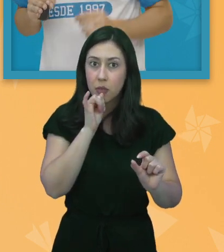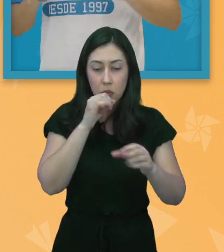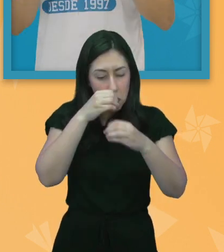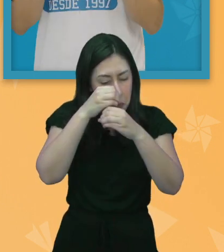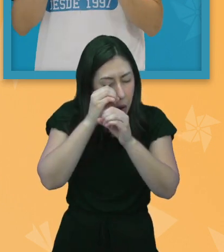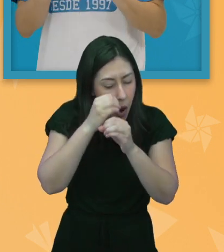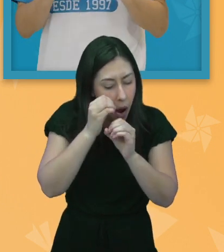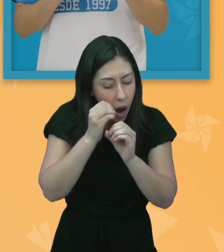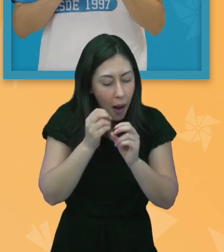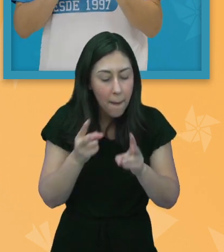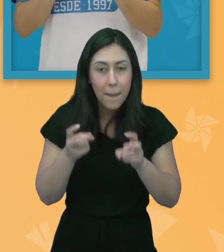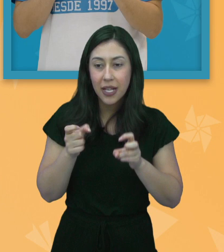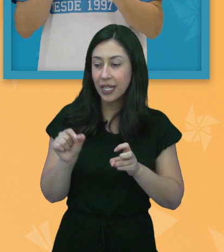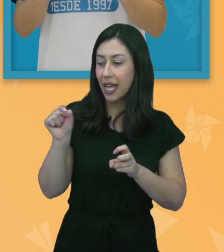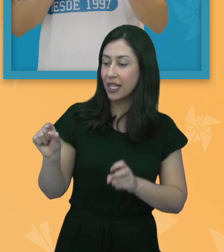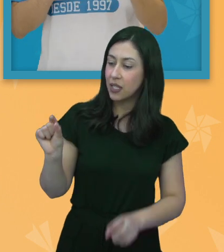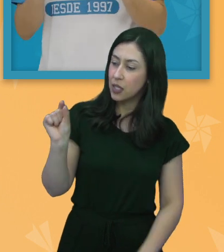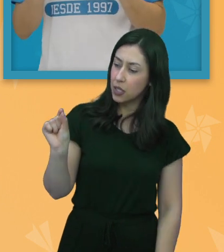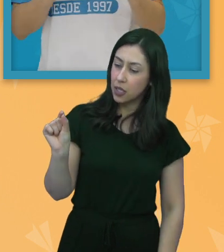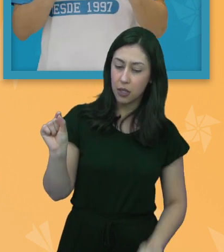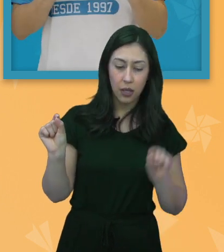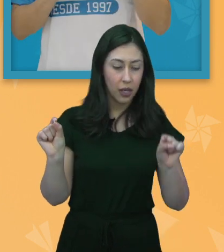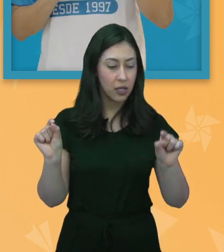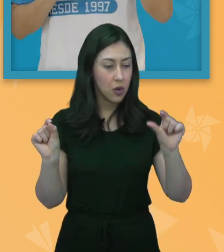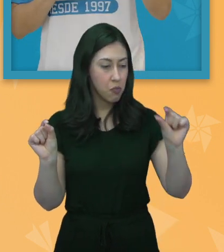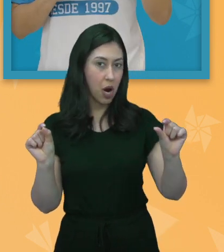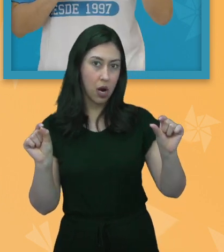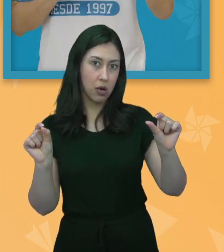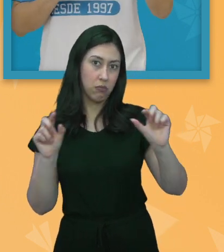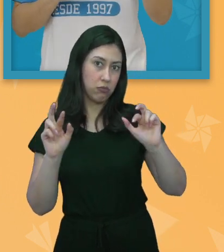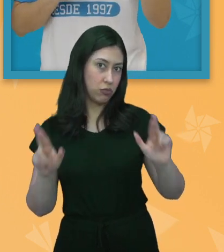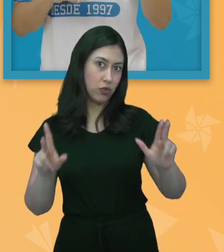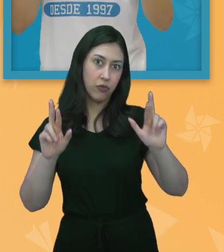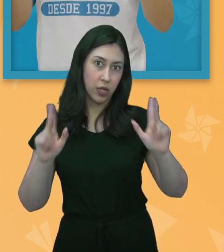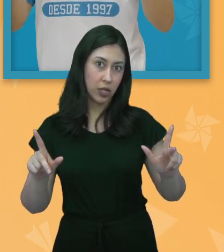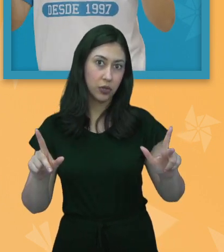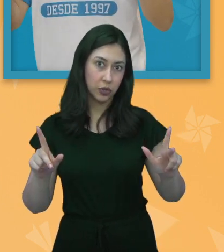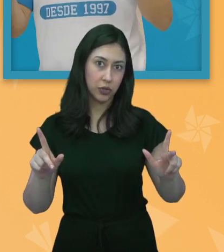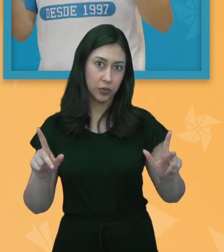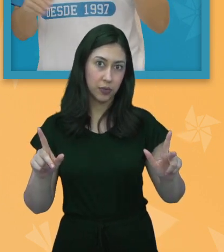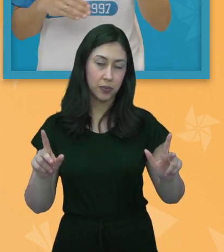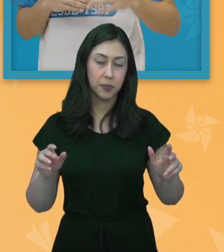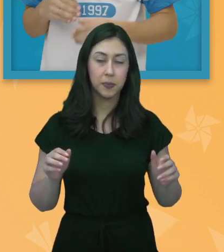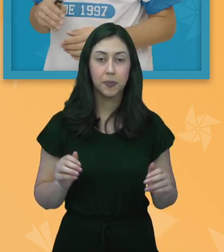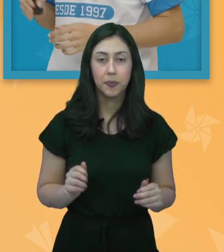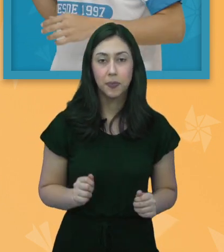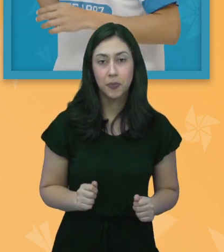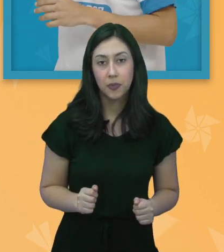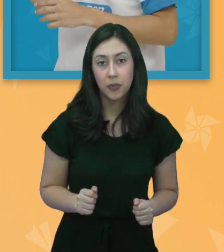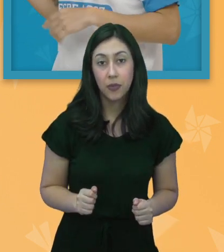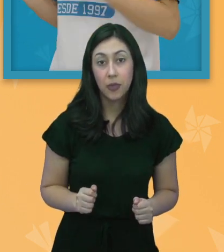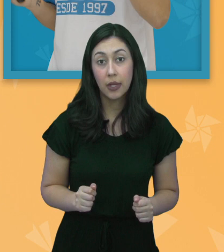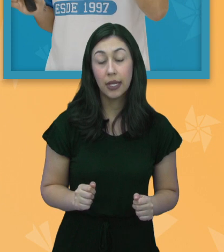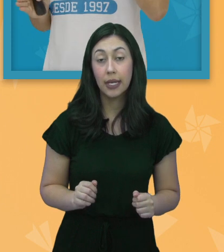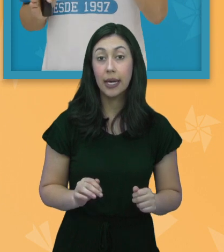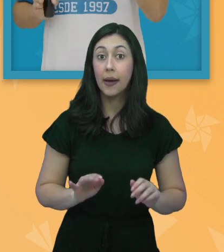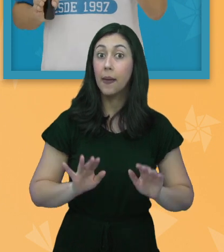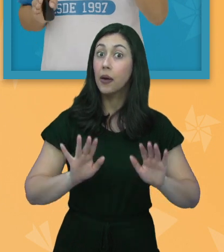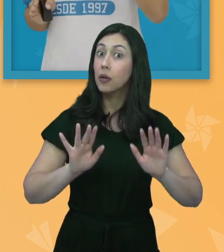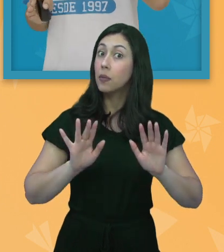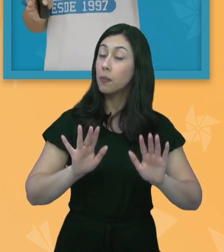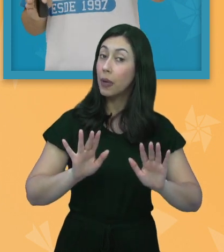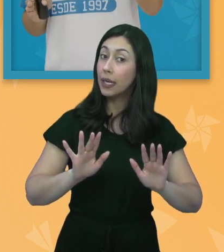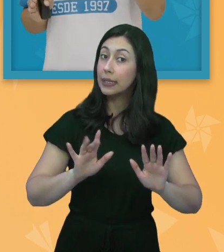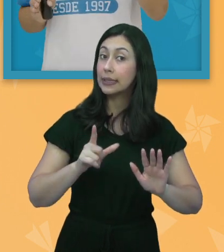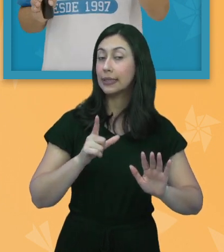exemplo, você vai ver ali a diferença entre os seus cristais, né? Os cristais de sal e de açúcar, né? Com